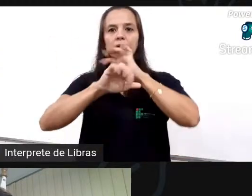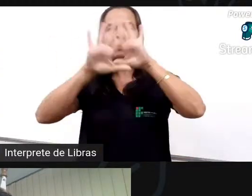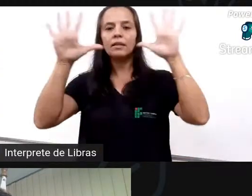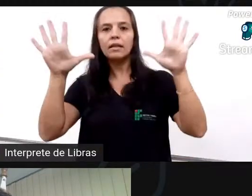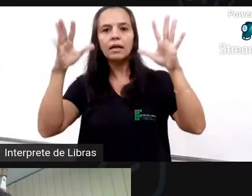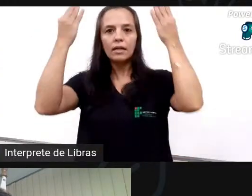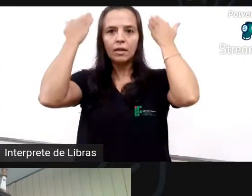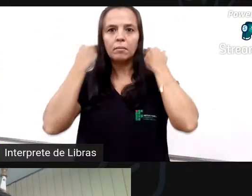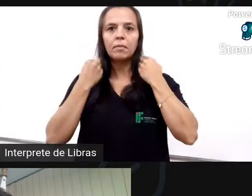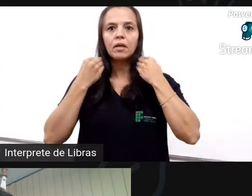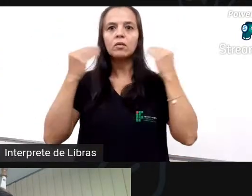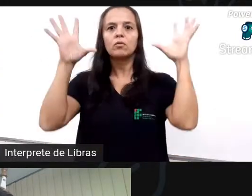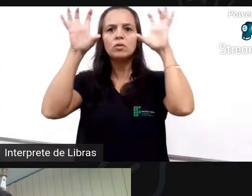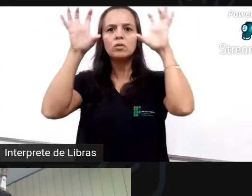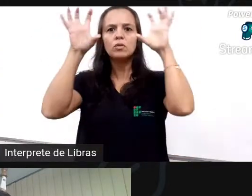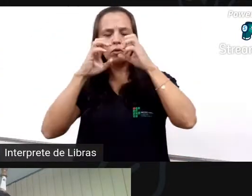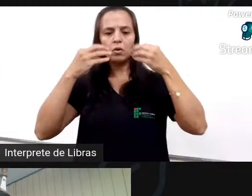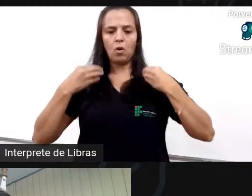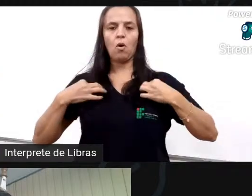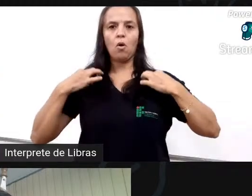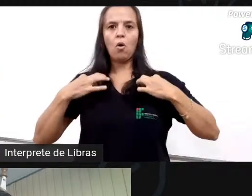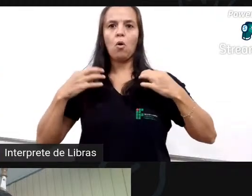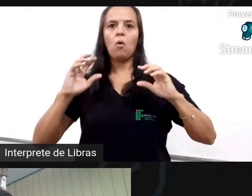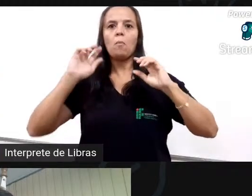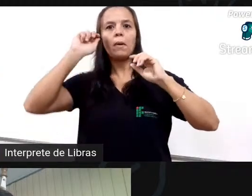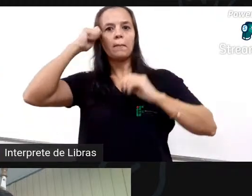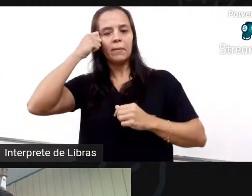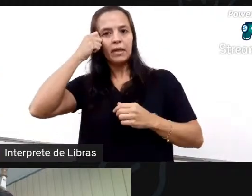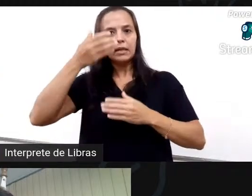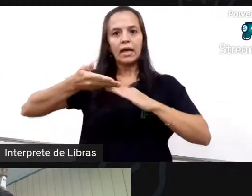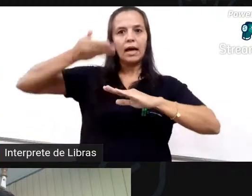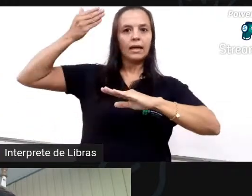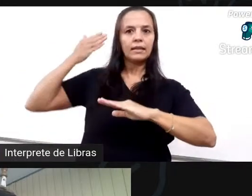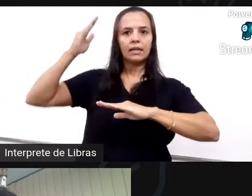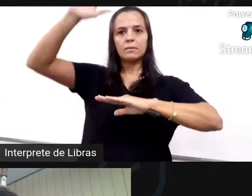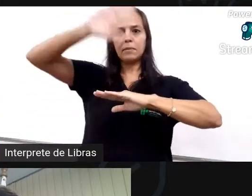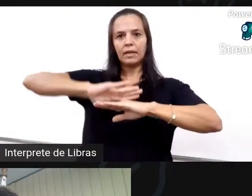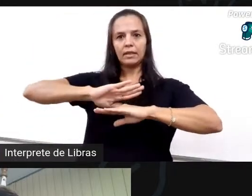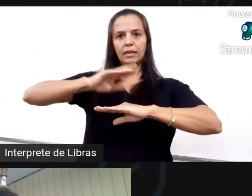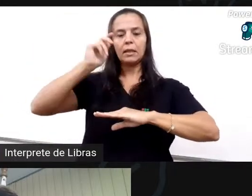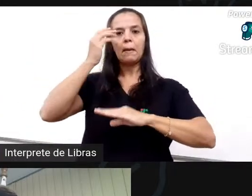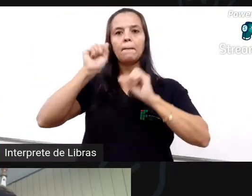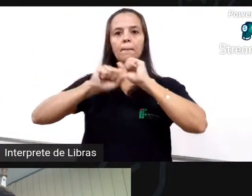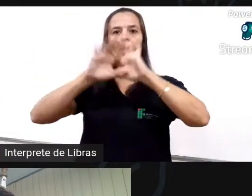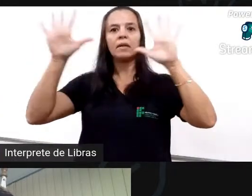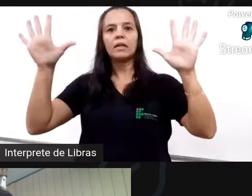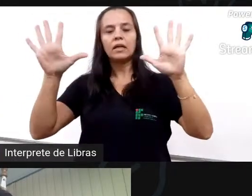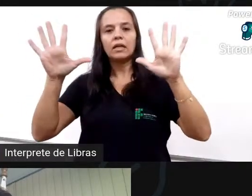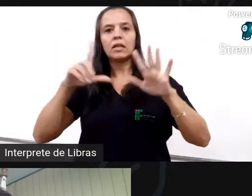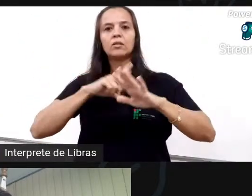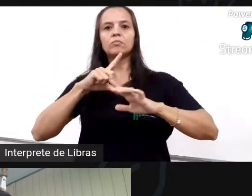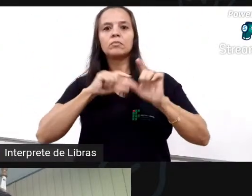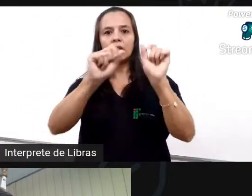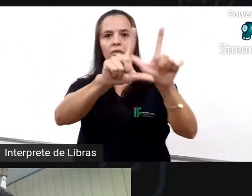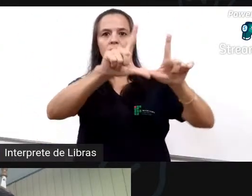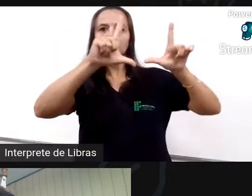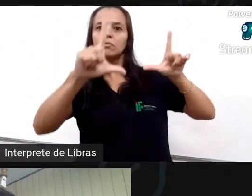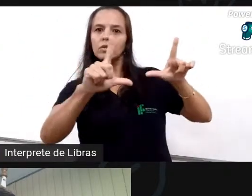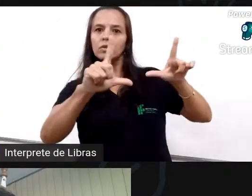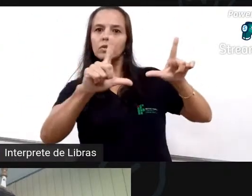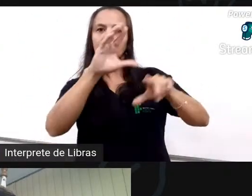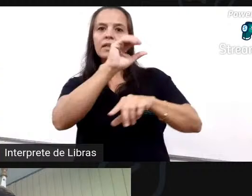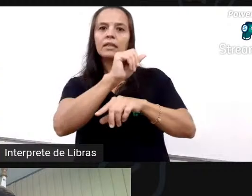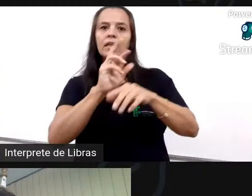visto roupa preta e ao meu fundo uma parede branca com o quadro da magnífica reitora Carla Comelarto Jardim e